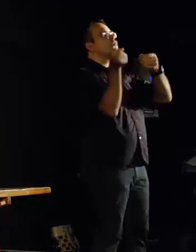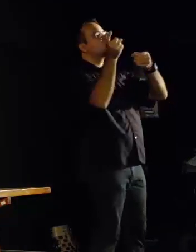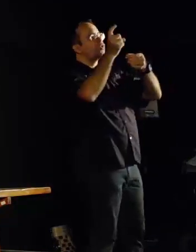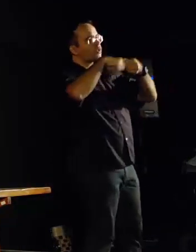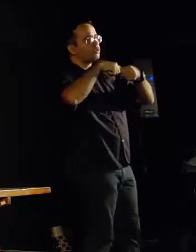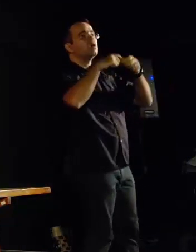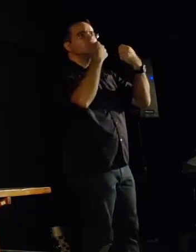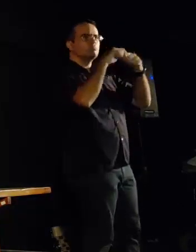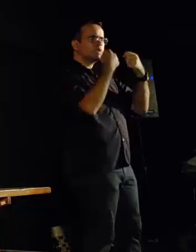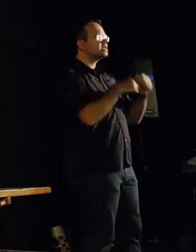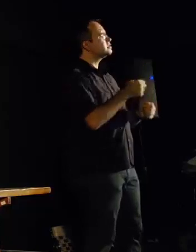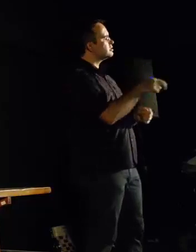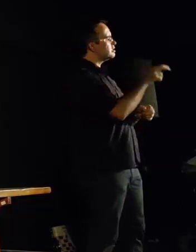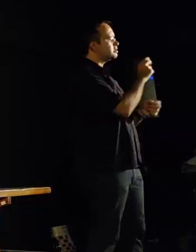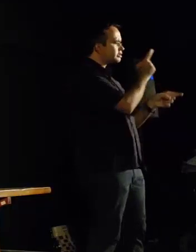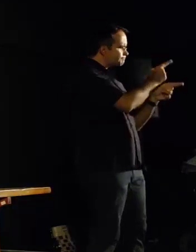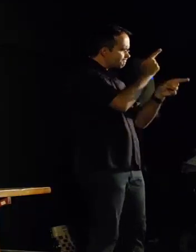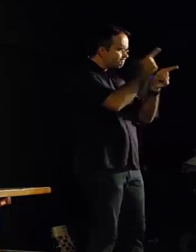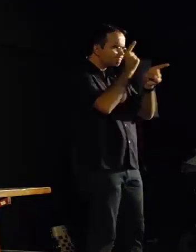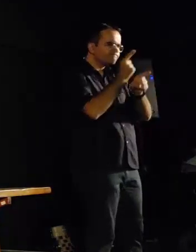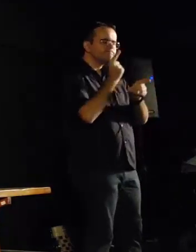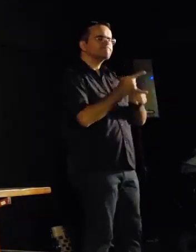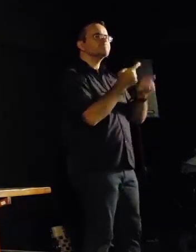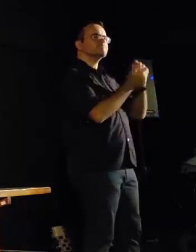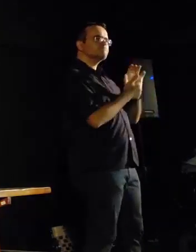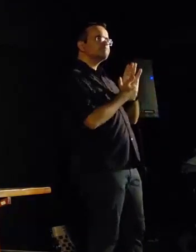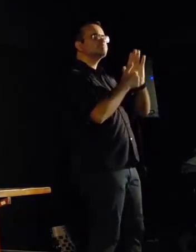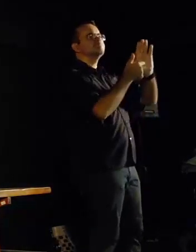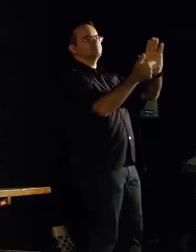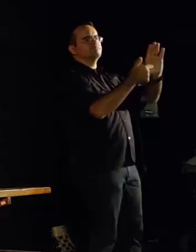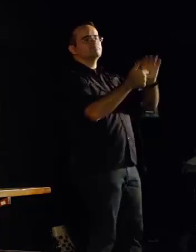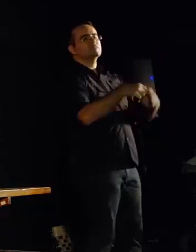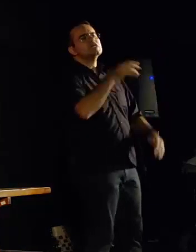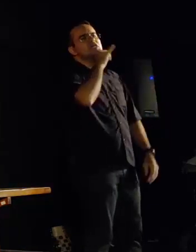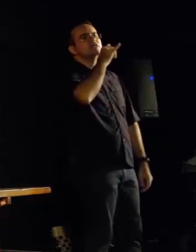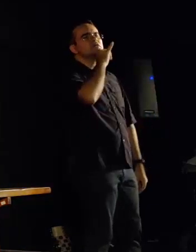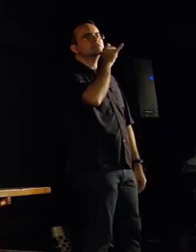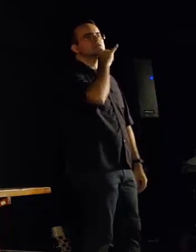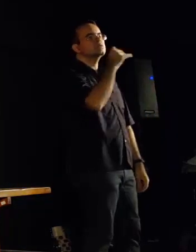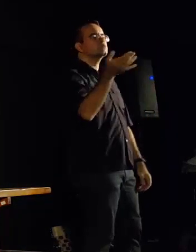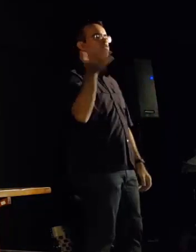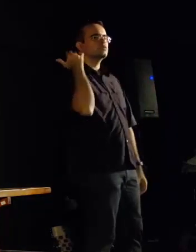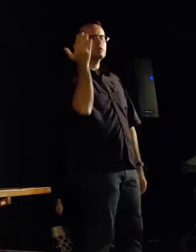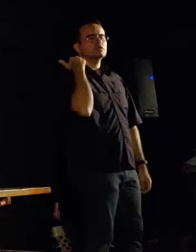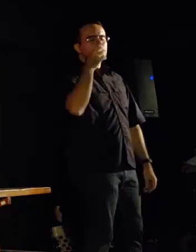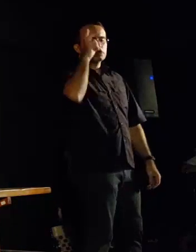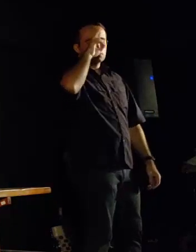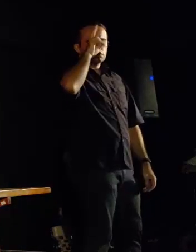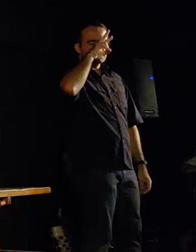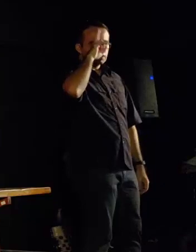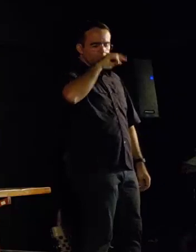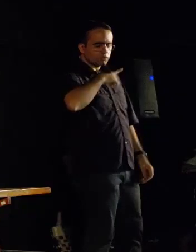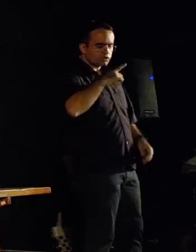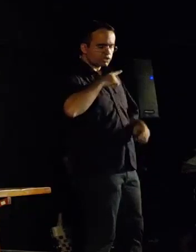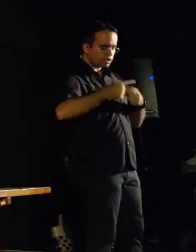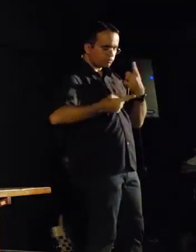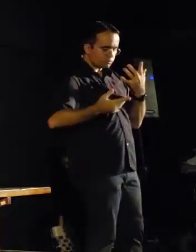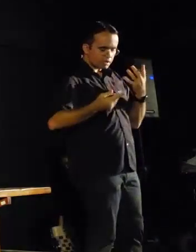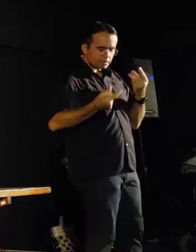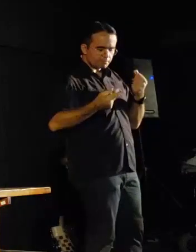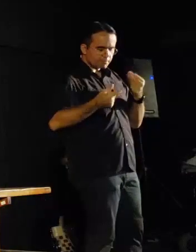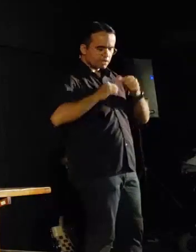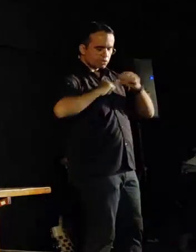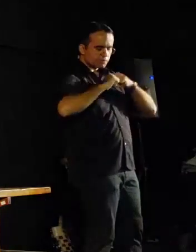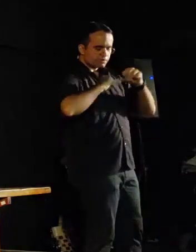sejam descritas muito claramente. Né? Eu lembro, por exemplo, quando teve uma discussão sobre o